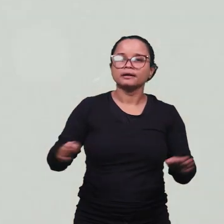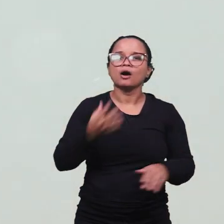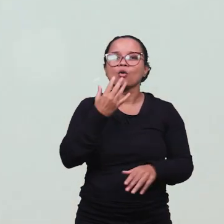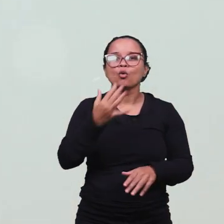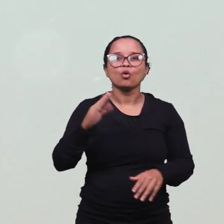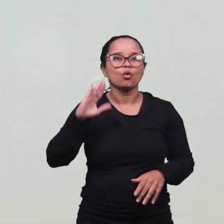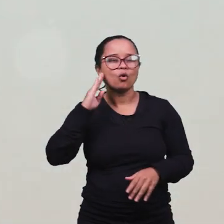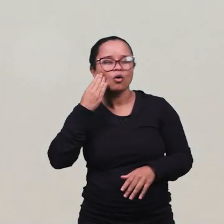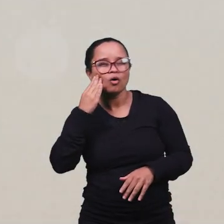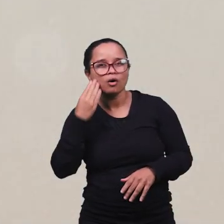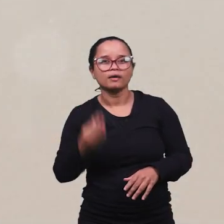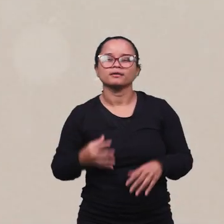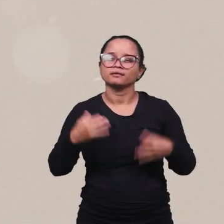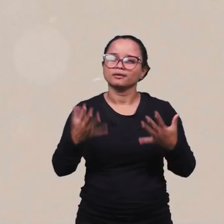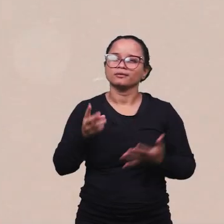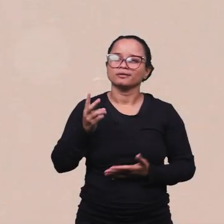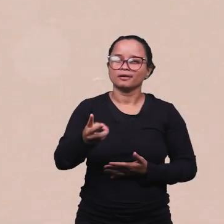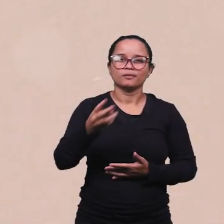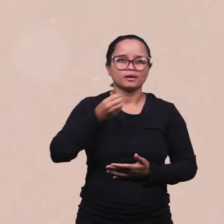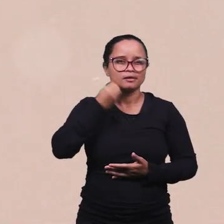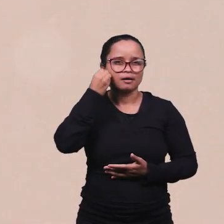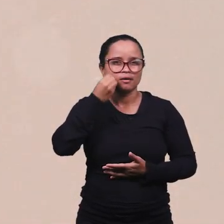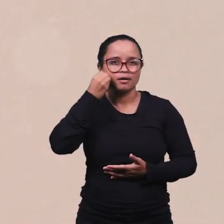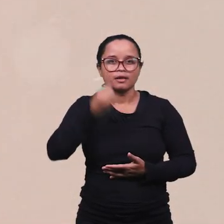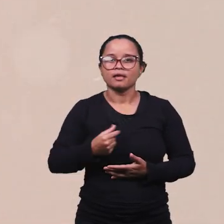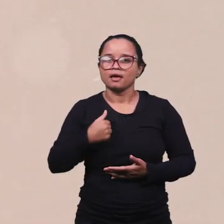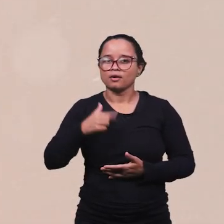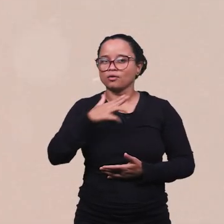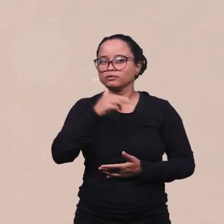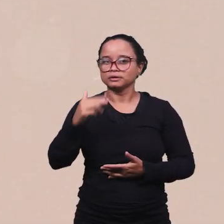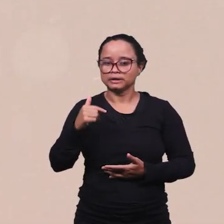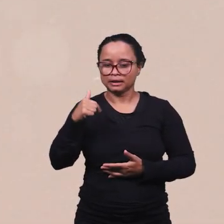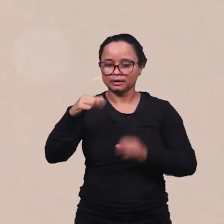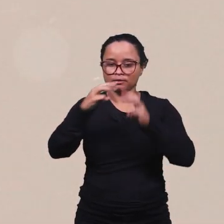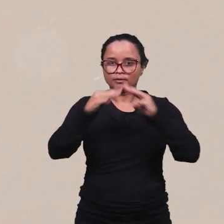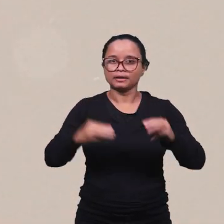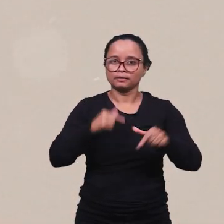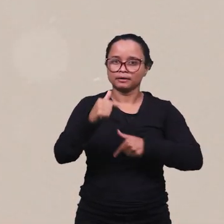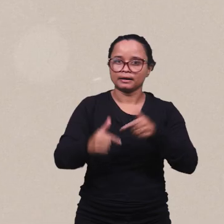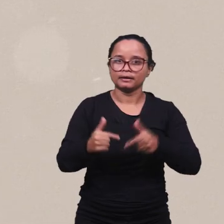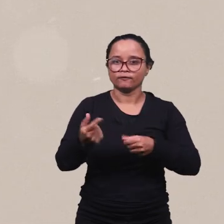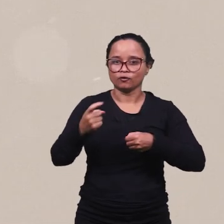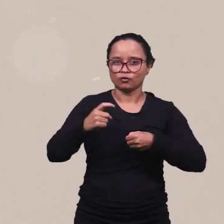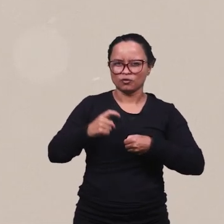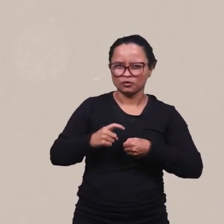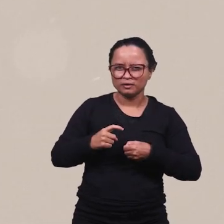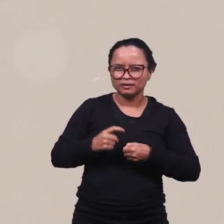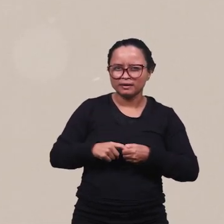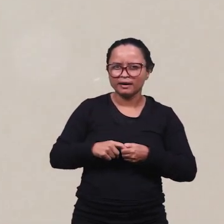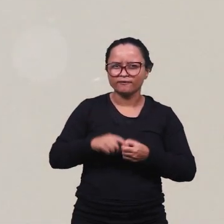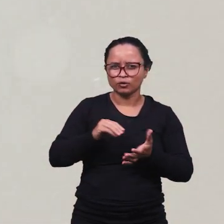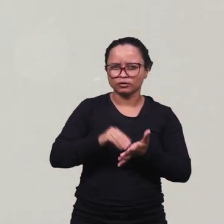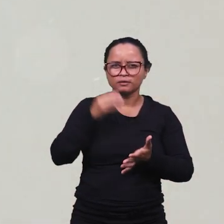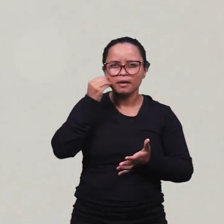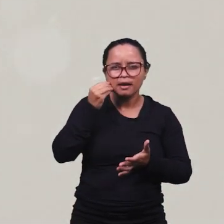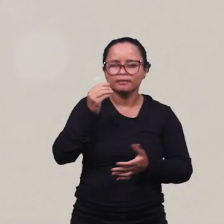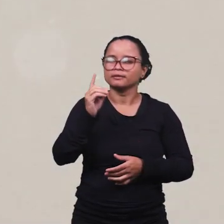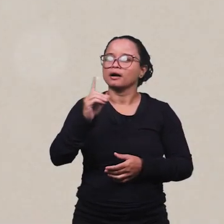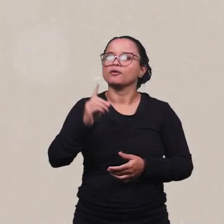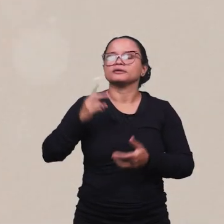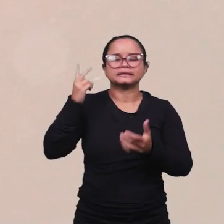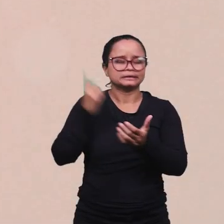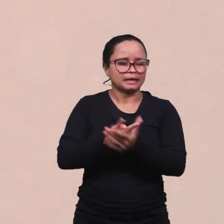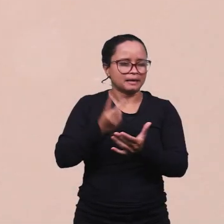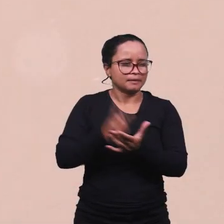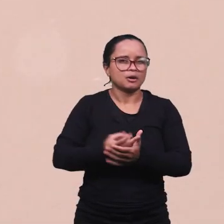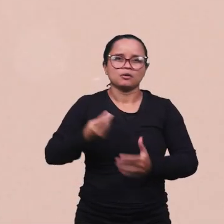rosa. Então sempre assim, com muitas experiências. Nunca vim para o Maraí para trabalhar e voltei sem uma experiência do Senhor.